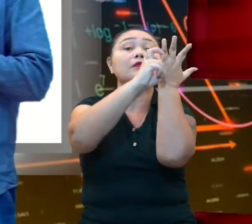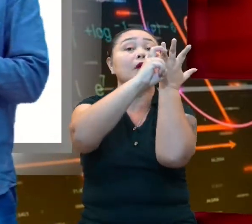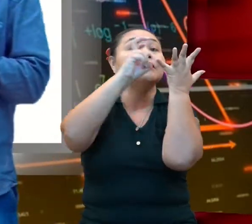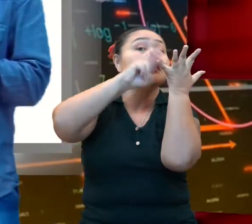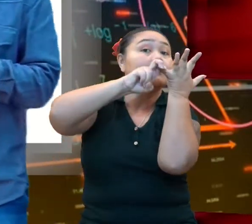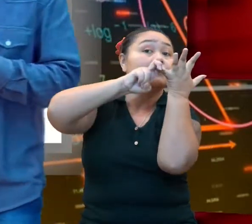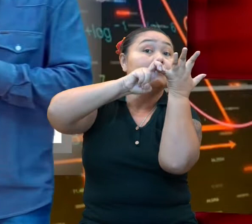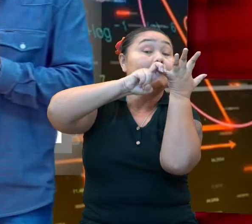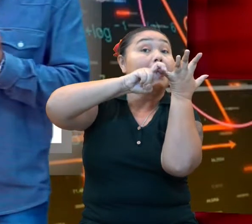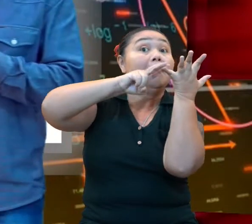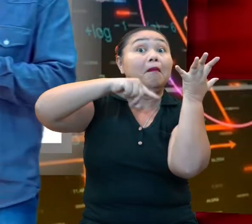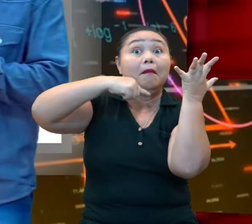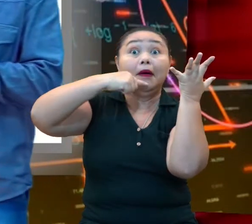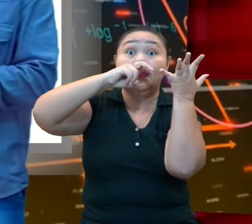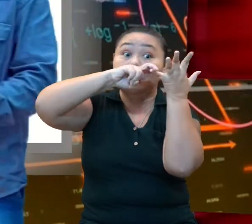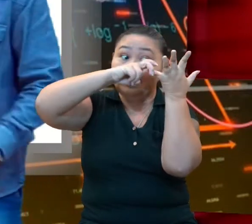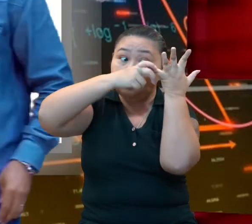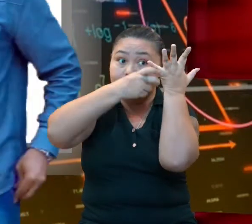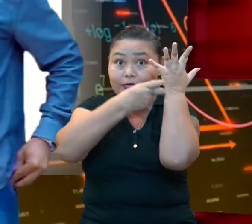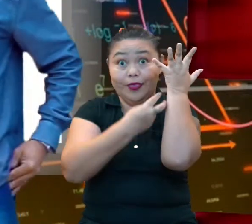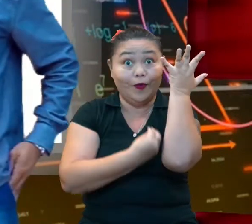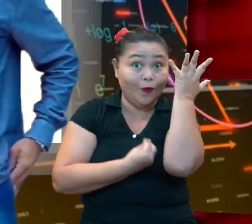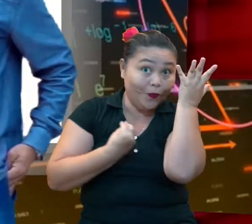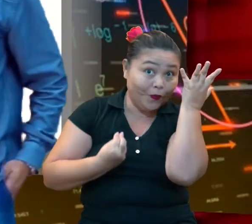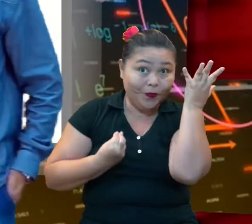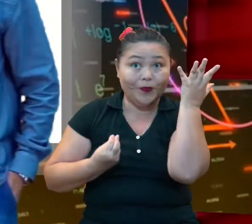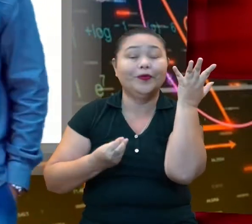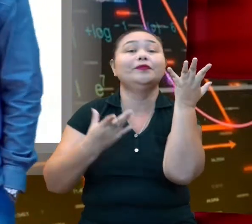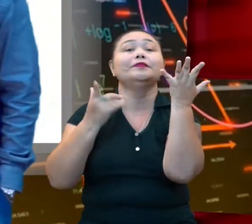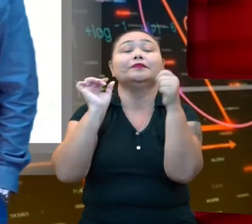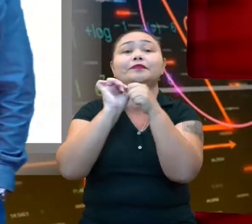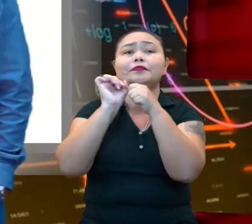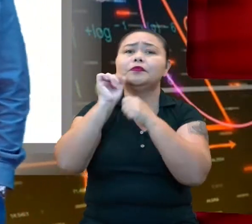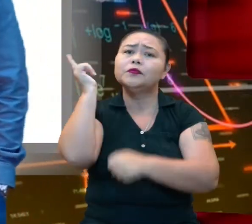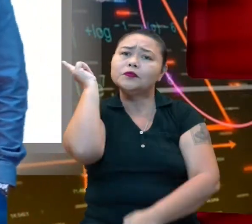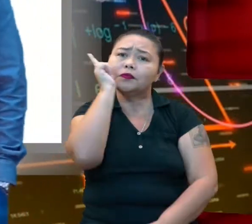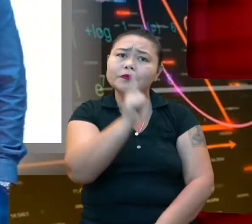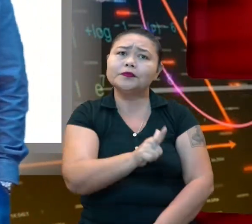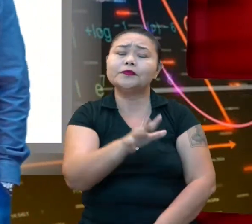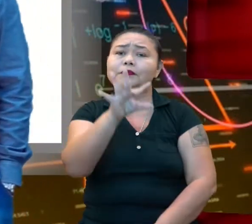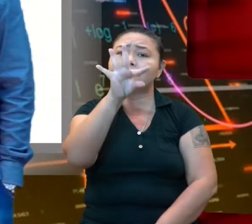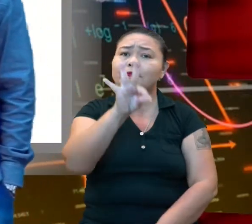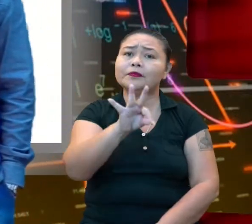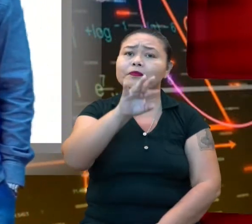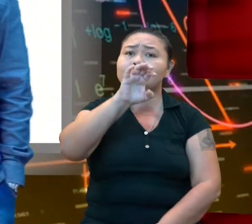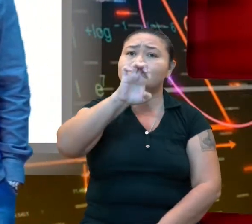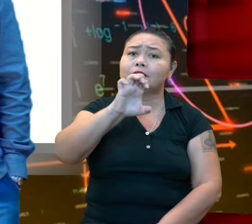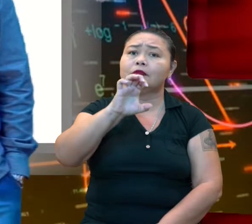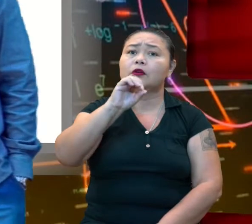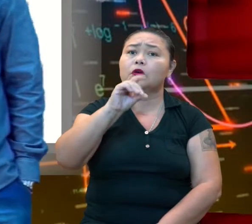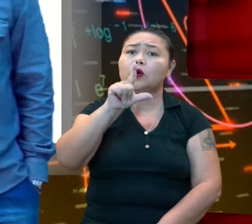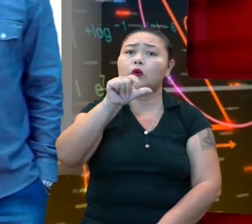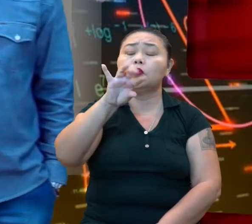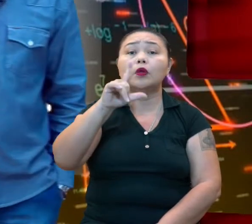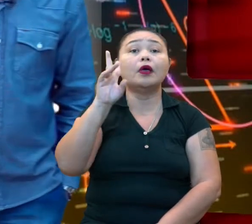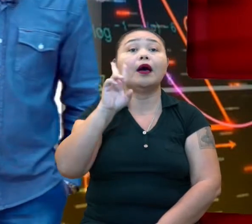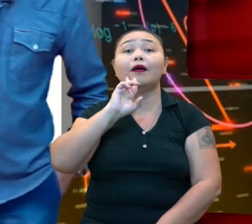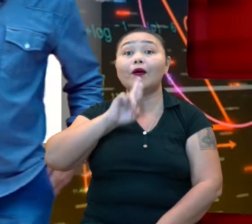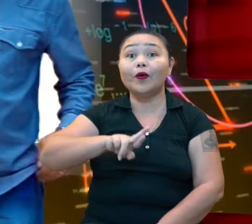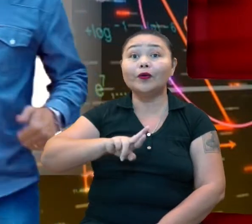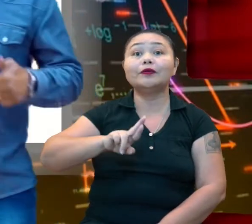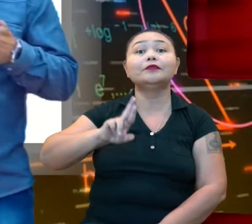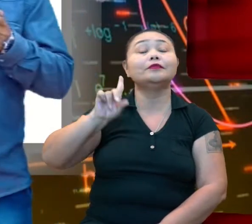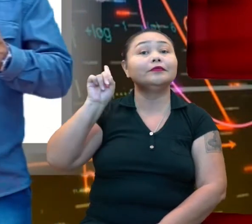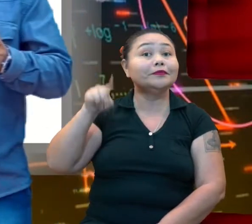descer... Não vou nem pensar. Será que a gente consegue fazer um teodolito caseiro? Gente, a resposta é legal, porque a resposta